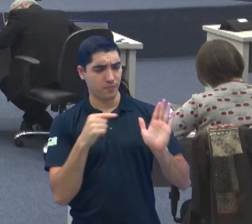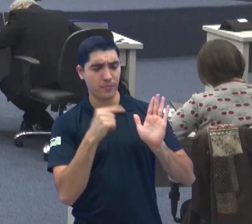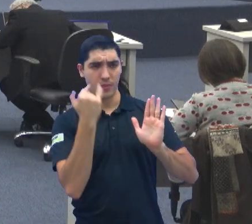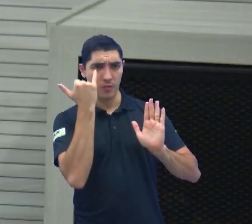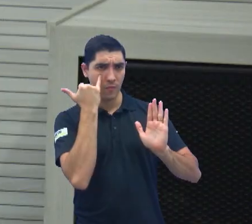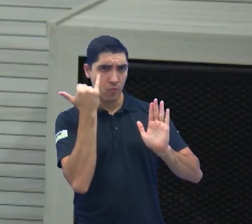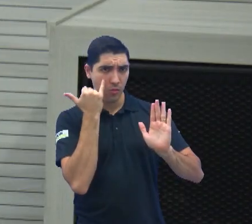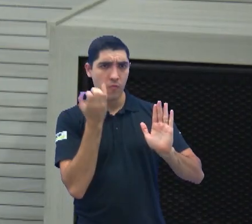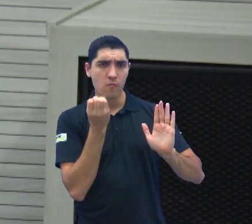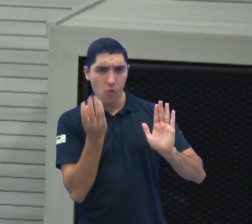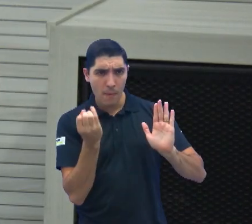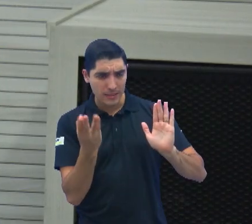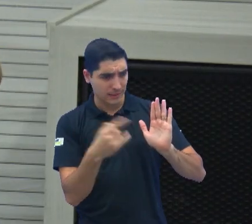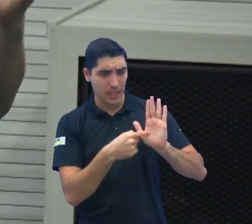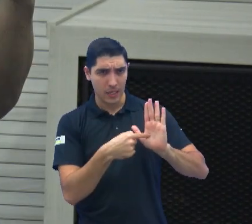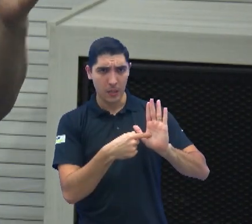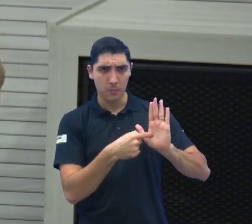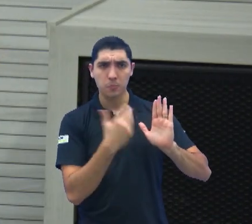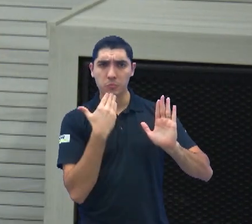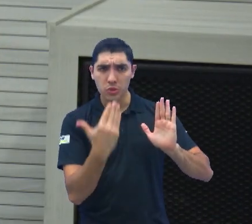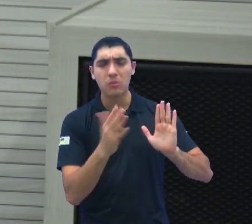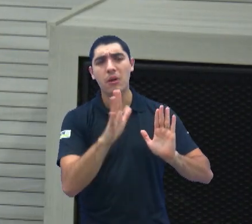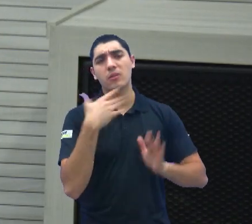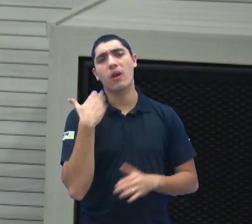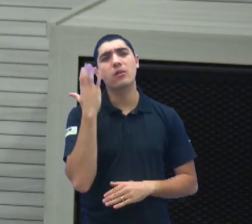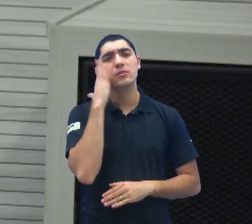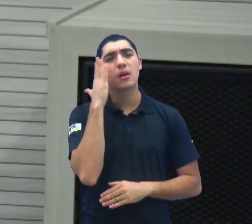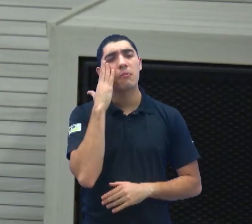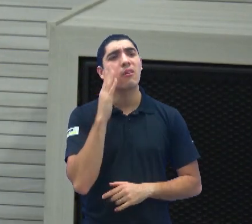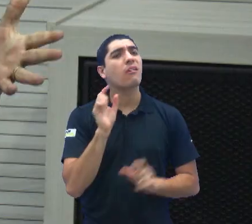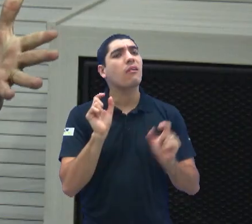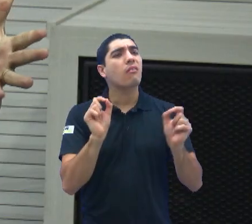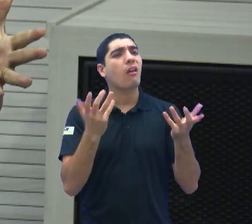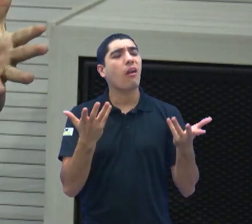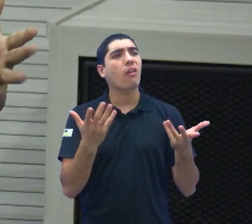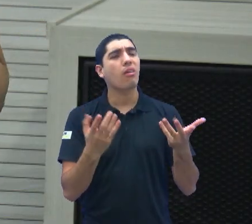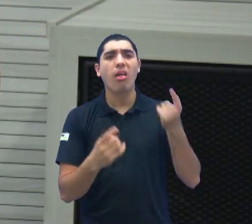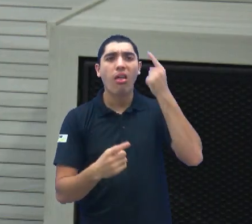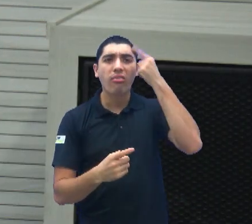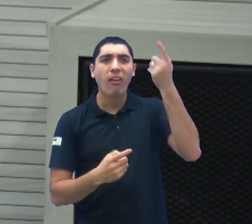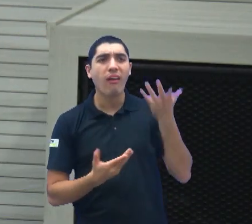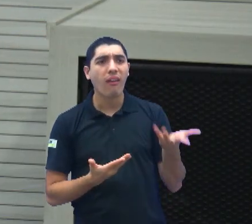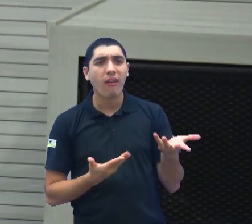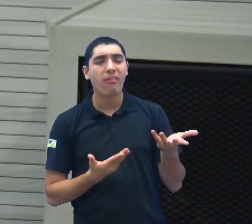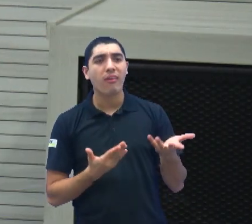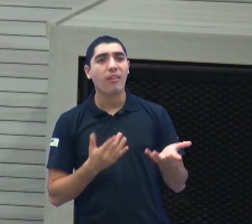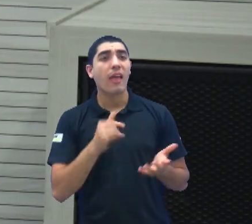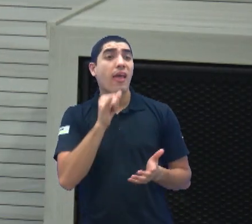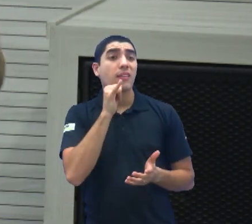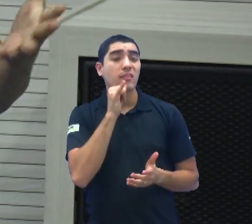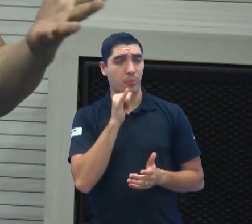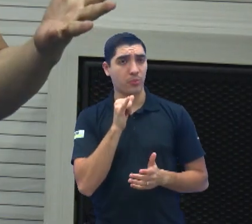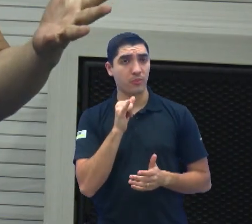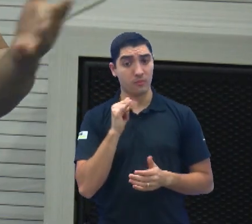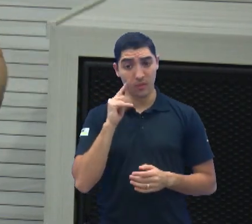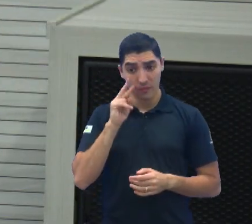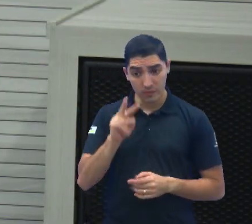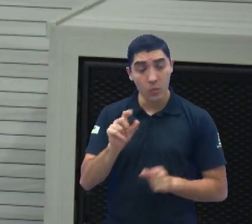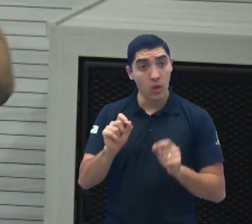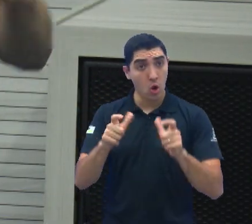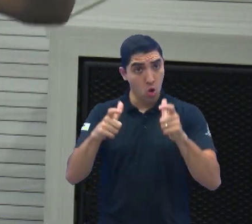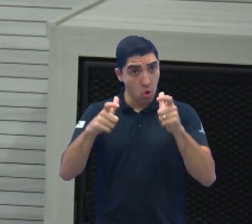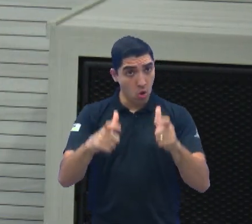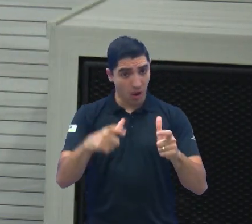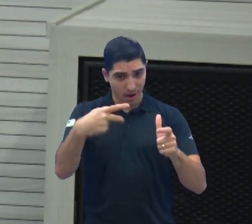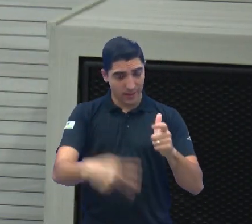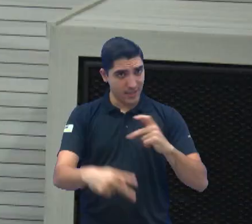foram solicitadas, quem é que teve essa belíssima ideia, antes de observar que dentro da nossa cidade,